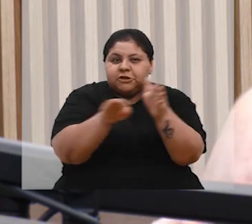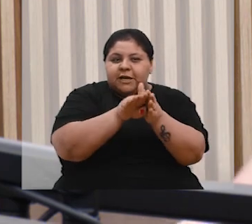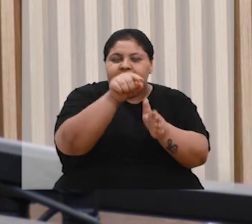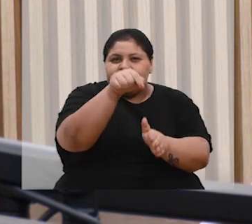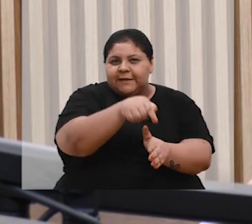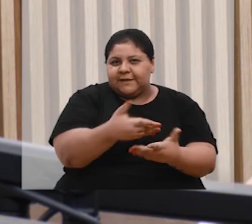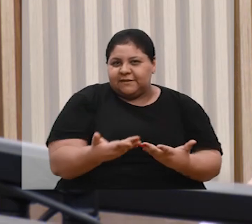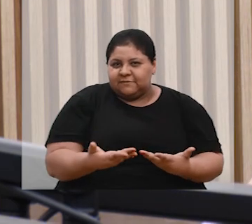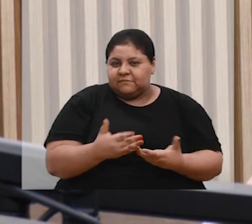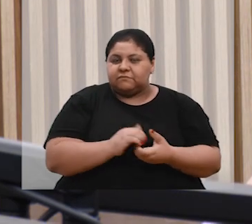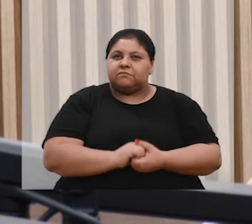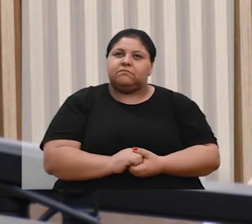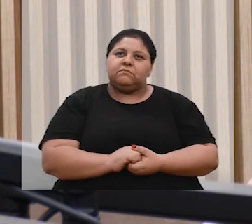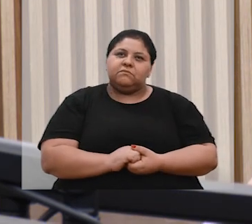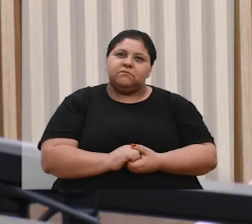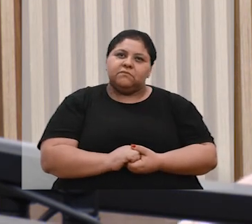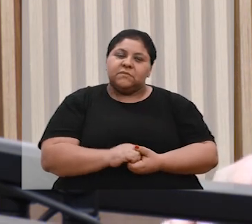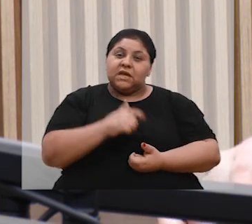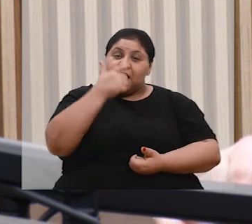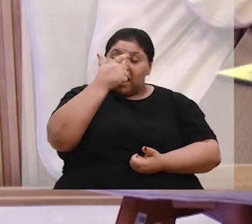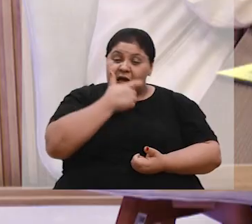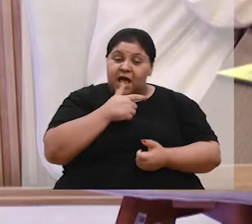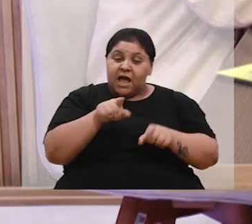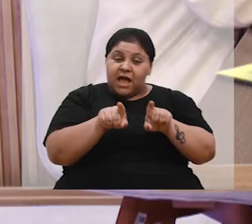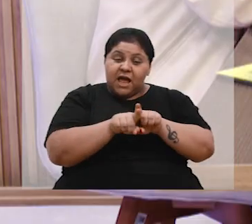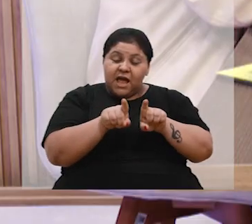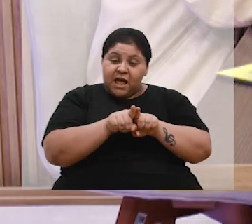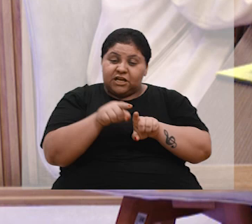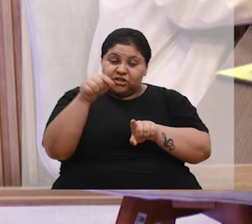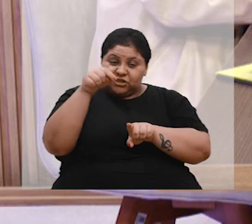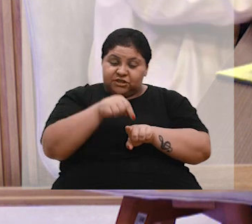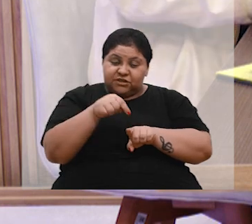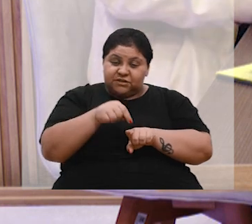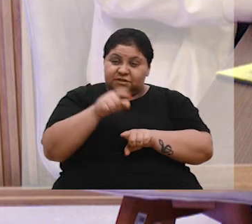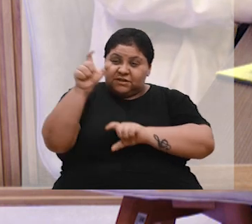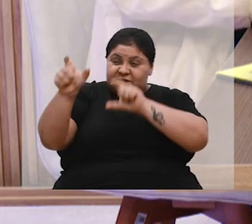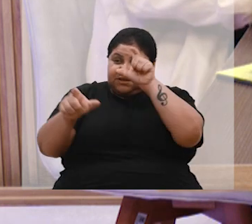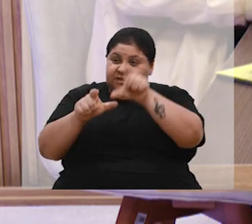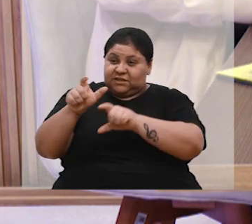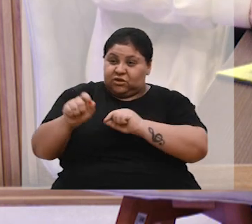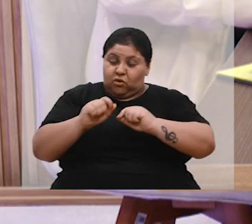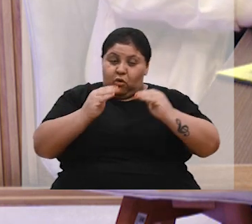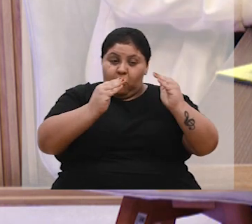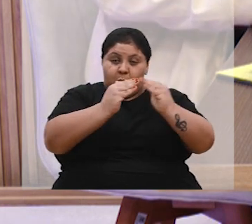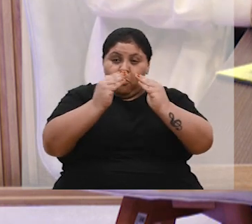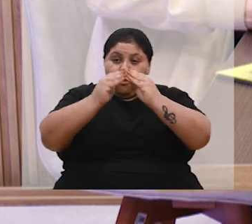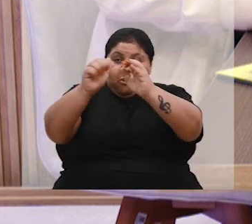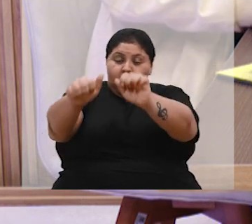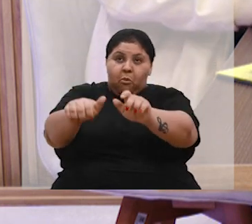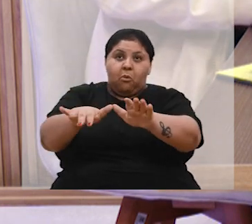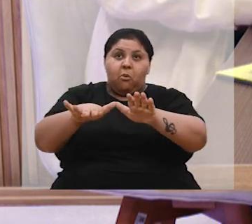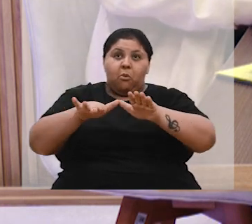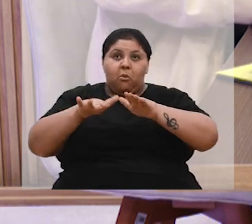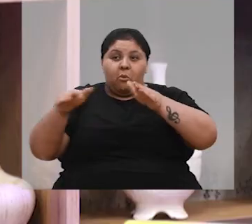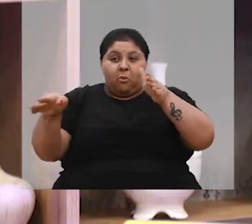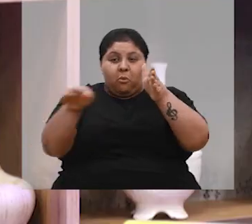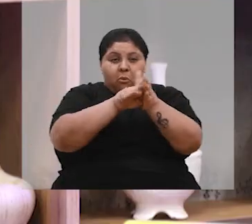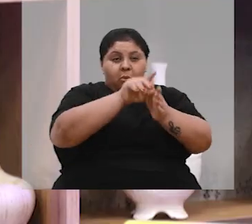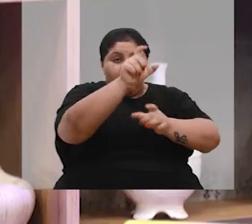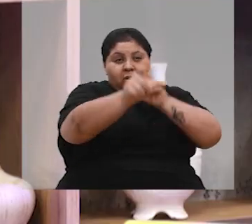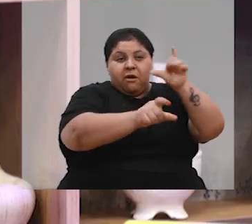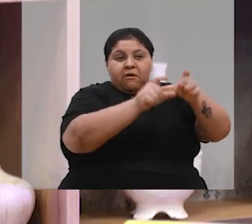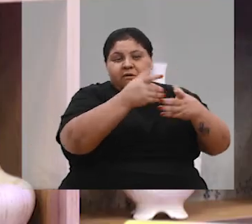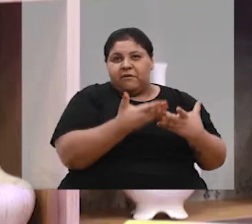pessoas chegarem até aqui. E eu acho que tanto de elas chegarem até aqui, quanto de a gente enquanto casa, enquanto parlamento, ir